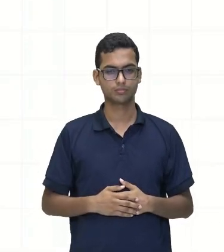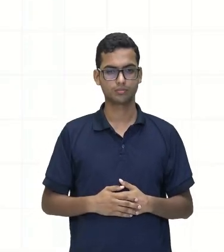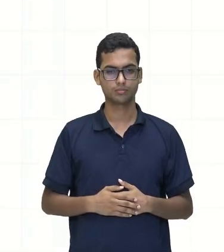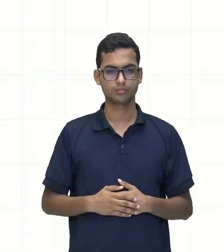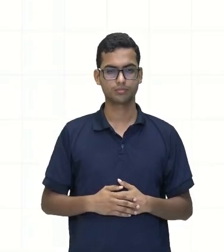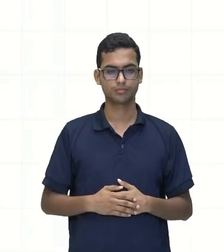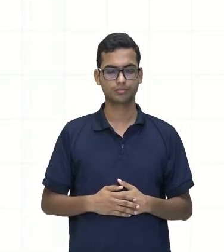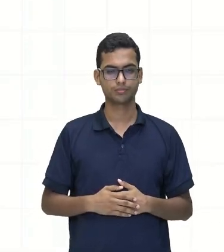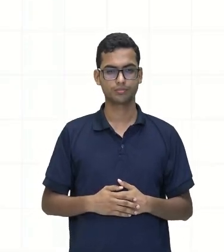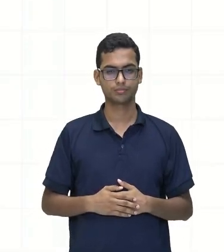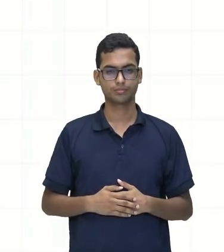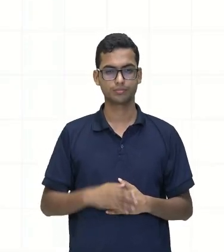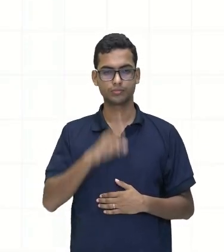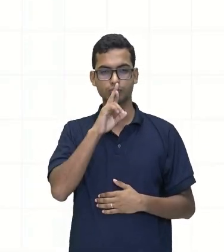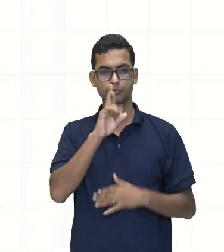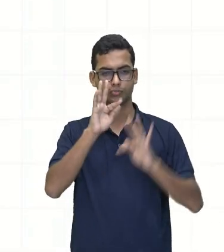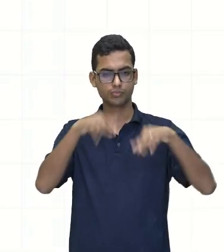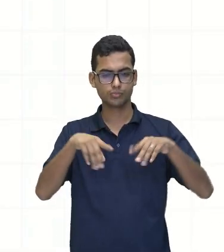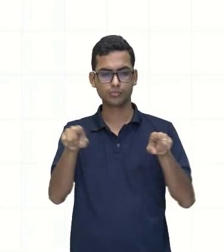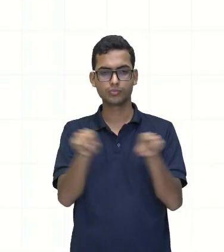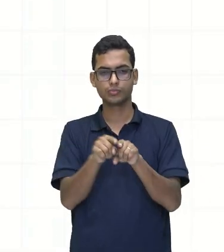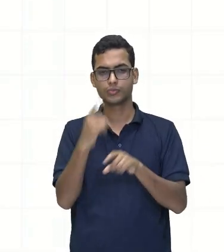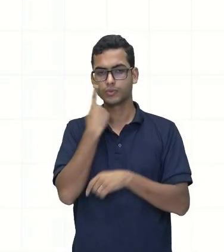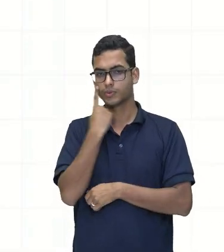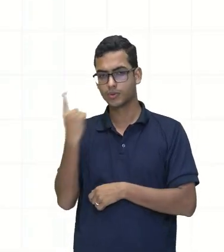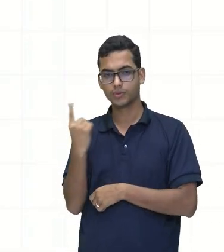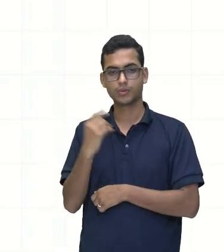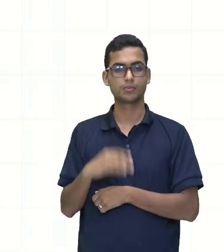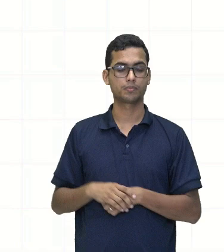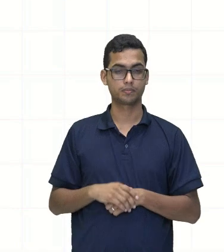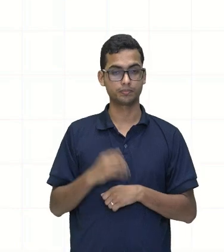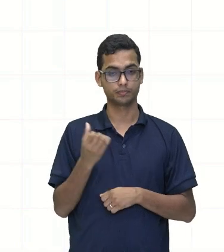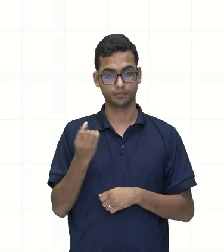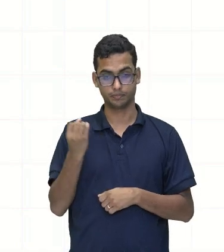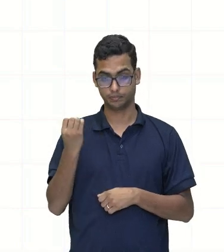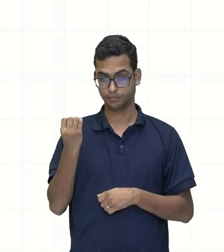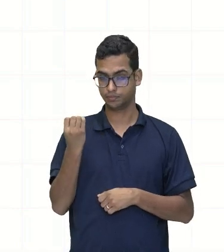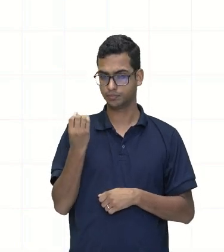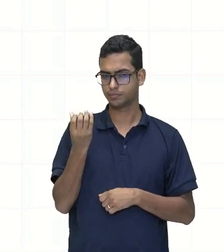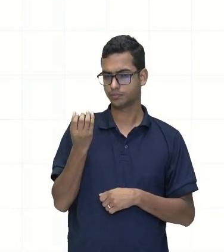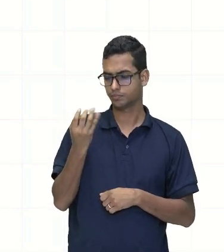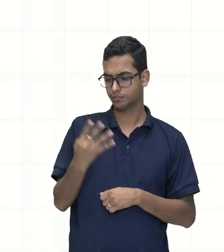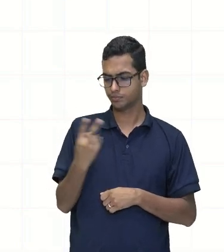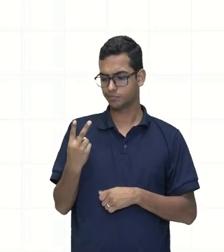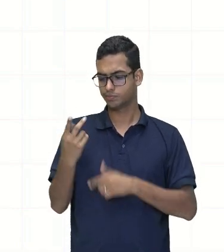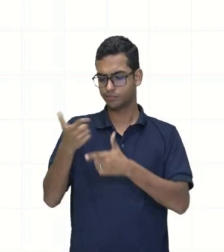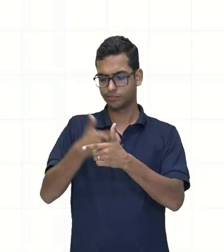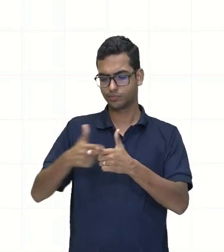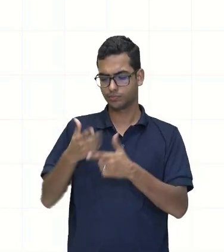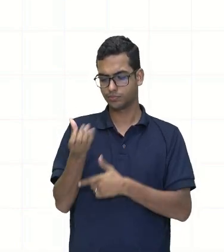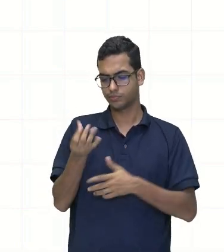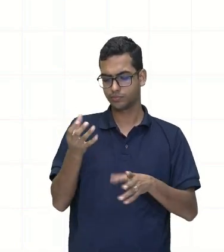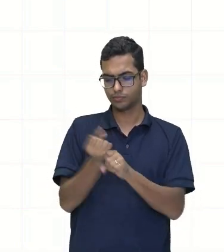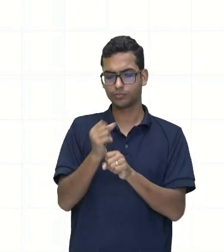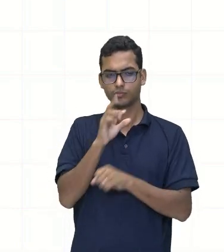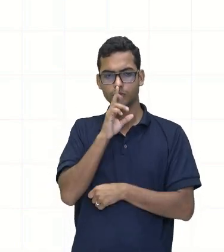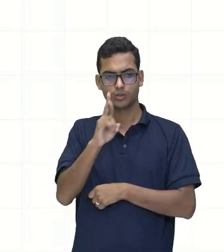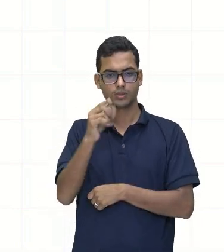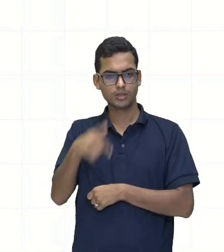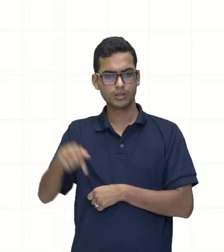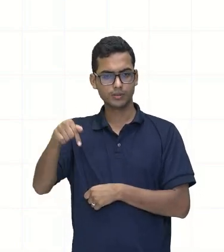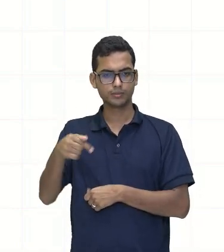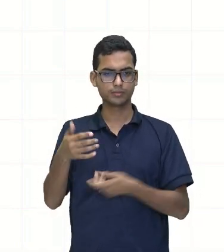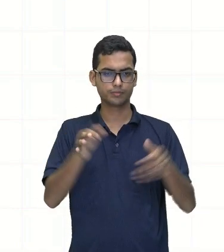2. E aí 42 dividido por 6 é 7. Sobrando 0, porque 7 vezes 6 é